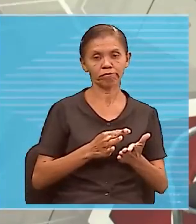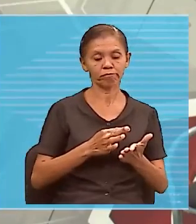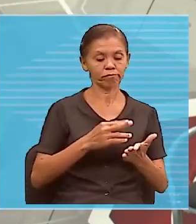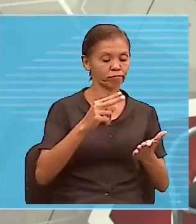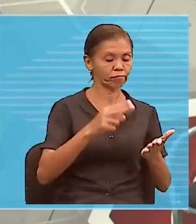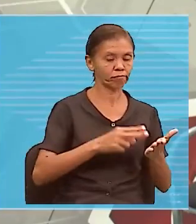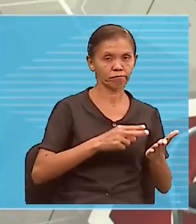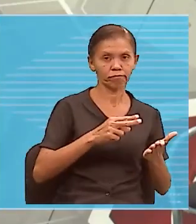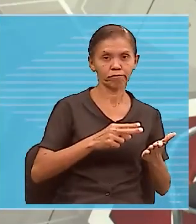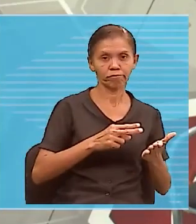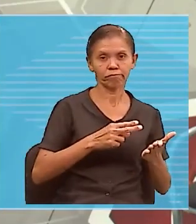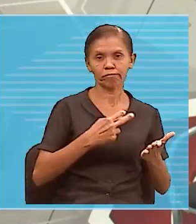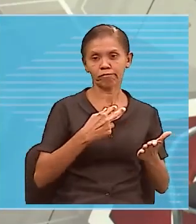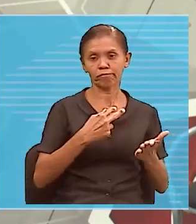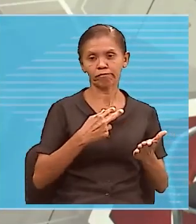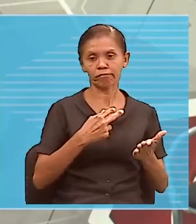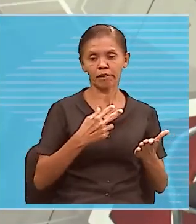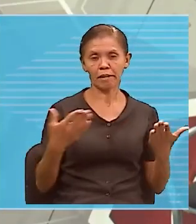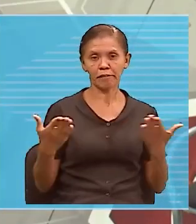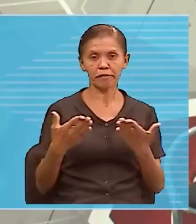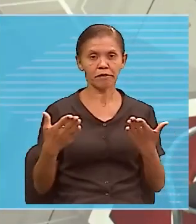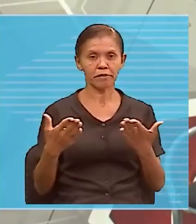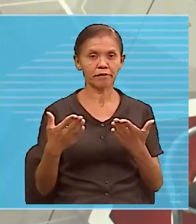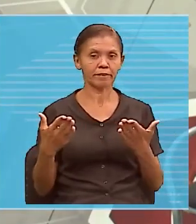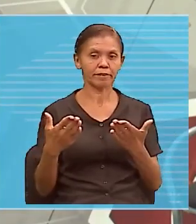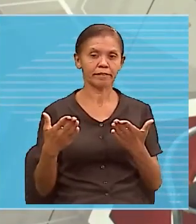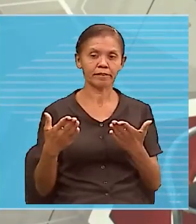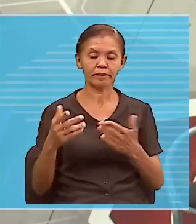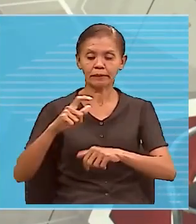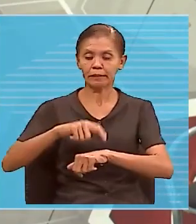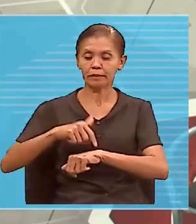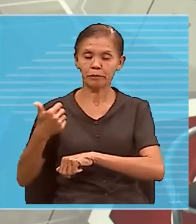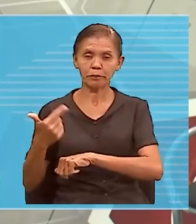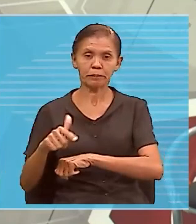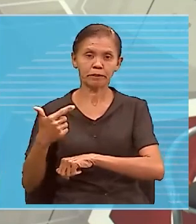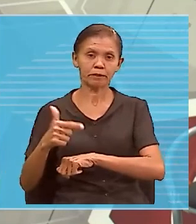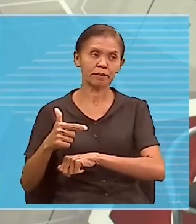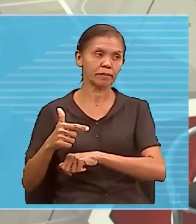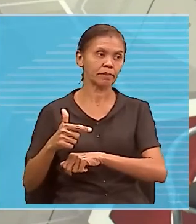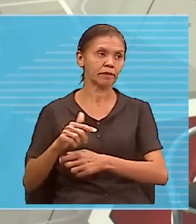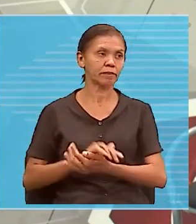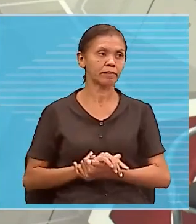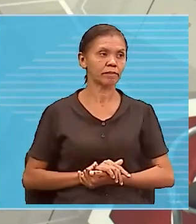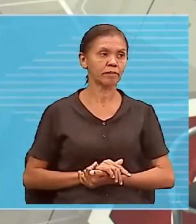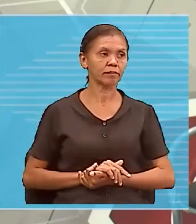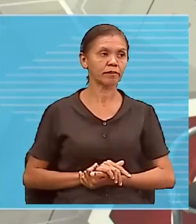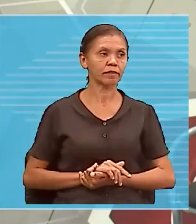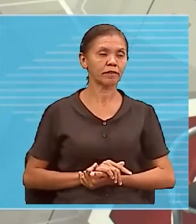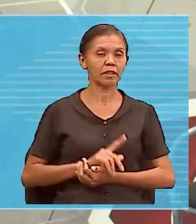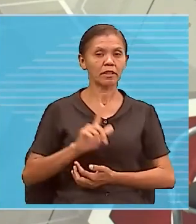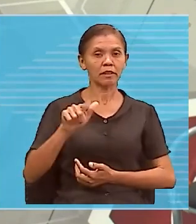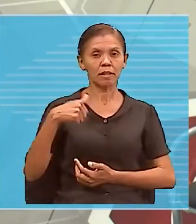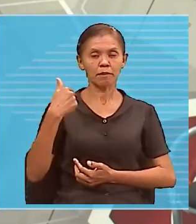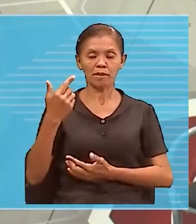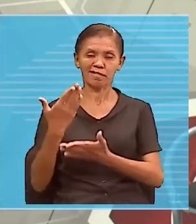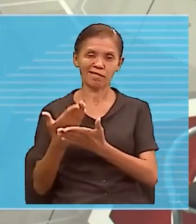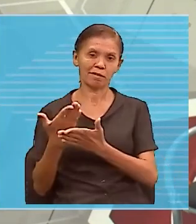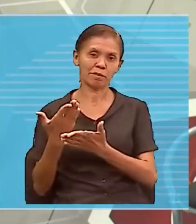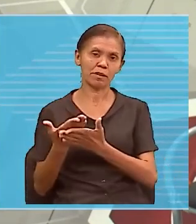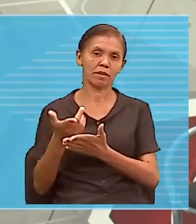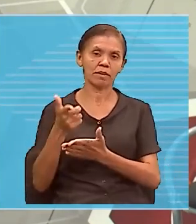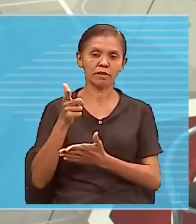aparece mais uma vez às vezes quando termina Todo o material eu trago ele na aula seguinte ele aparece na aula seguinte